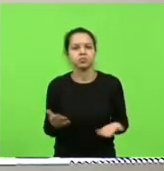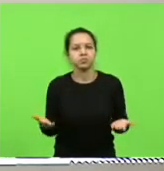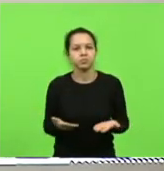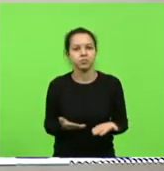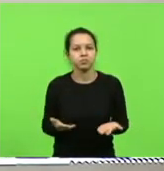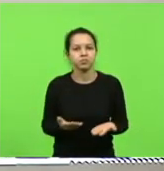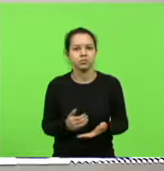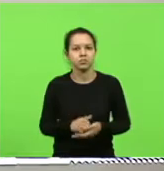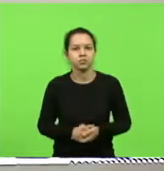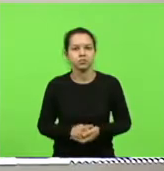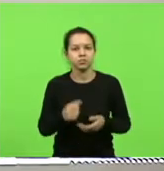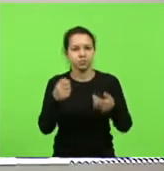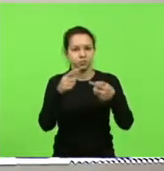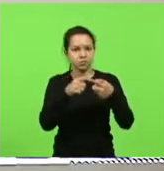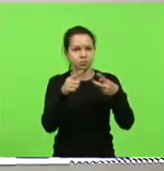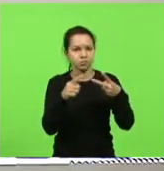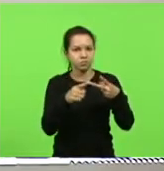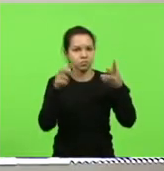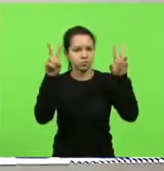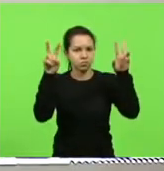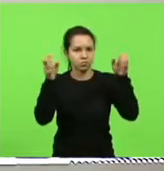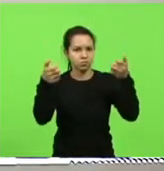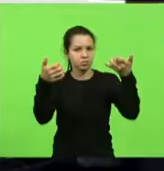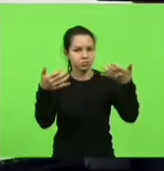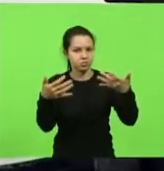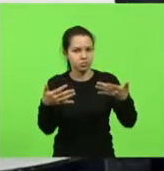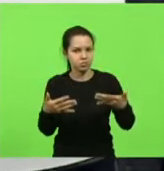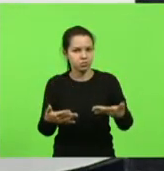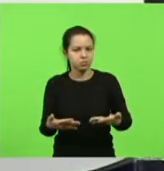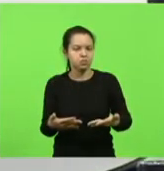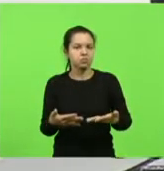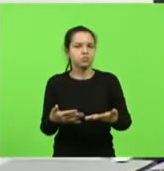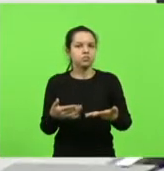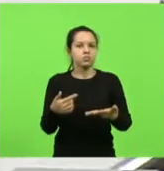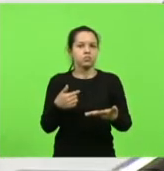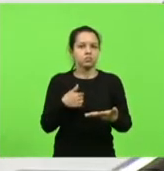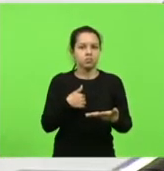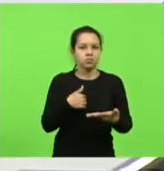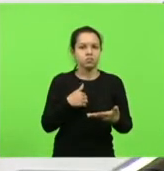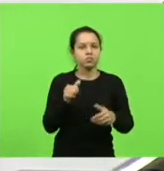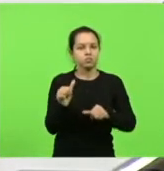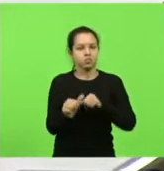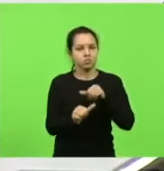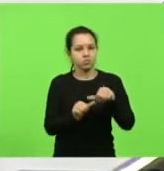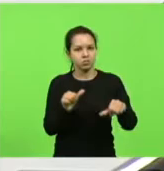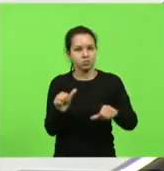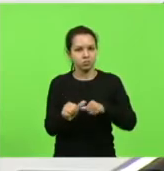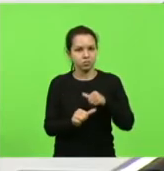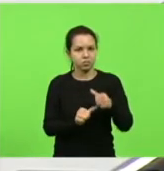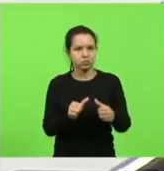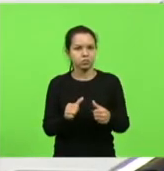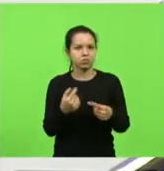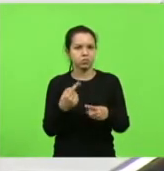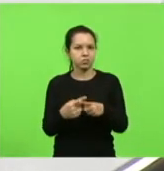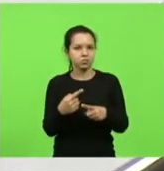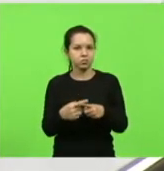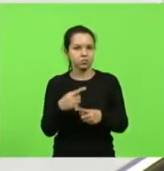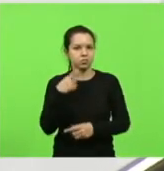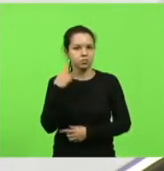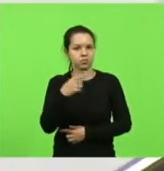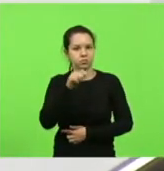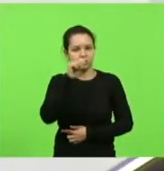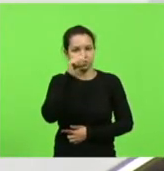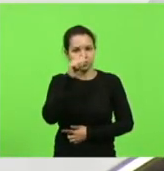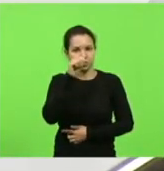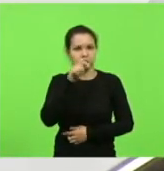Eu vou falar de dois assuntos hoje, presidente. Iria fazer uma outra ordem, mas vou inverter, já que o deputado João Amin me deu